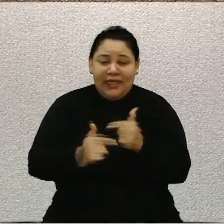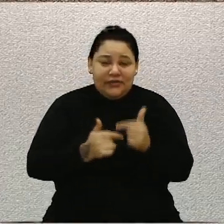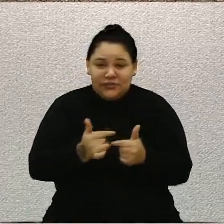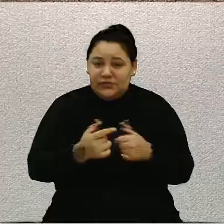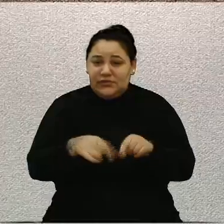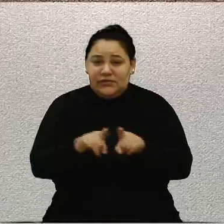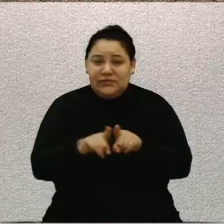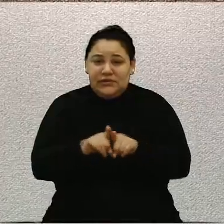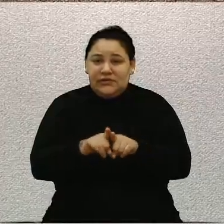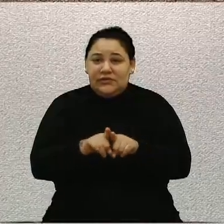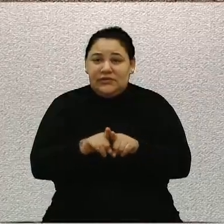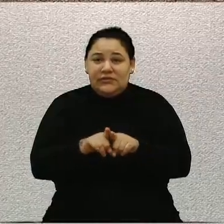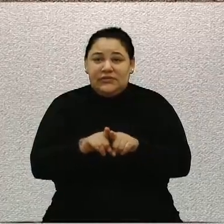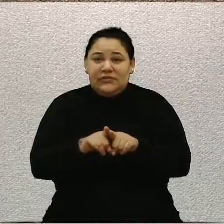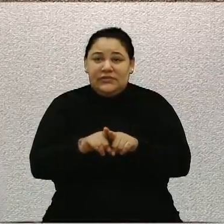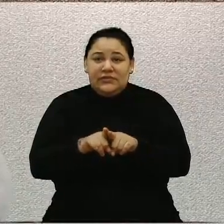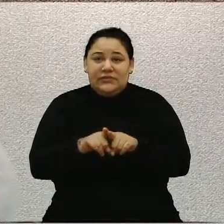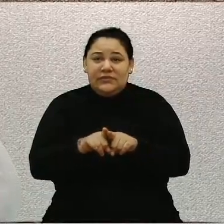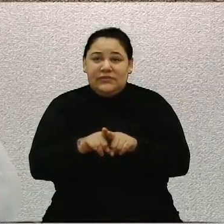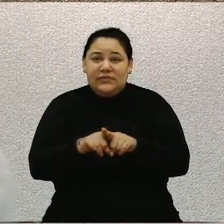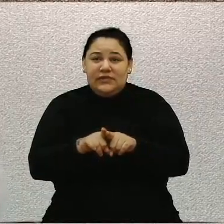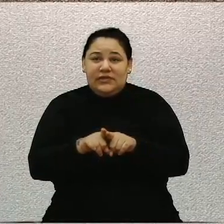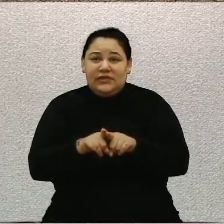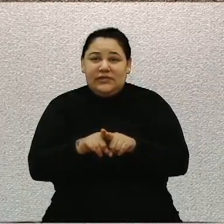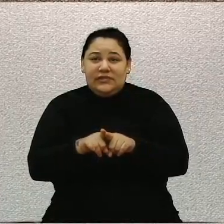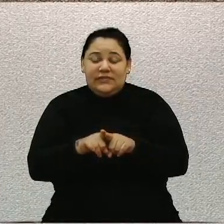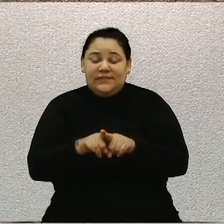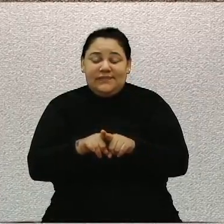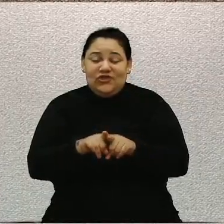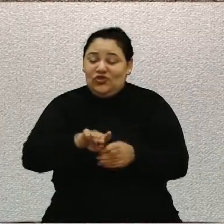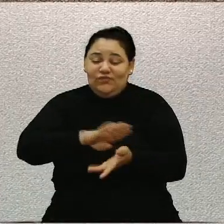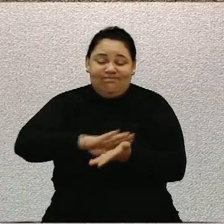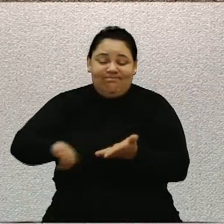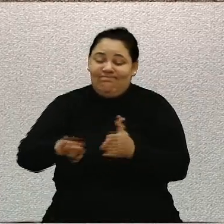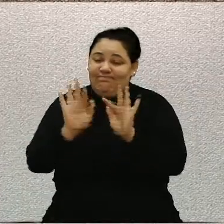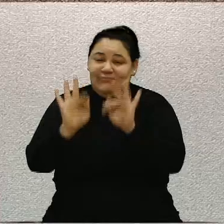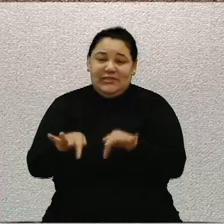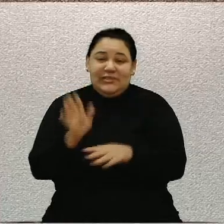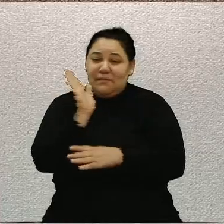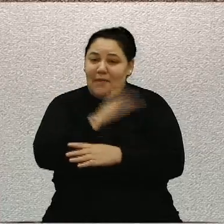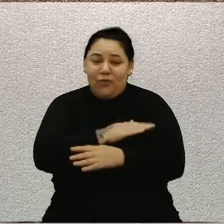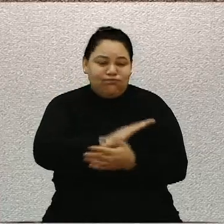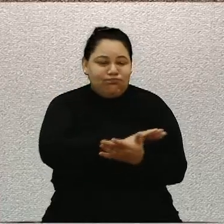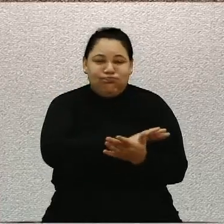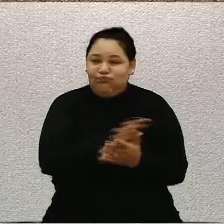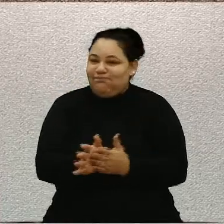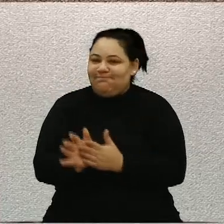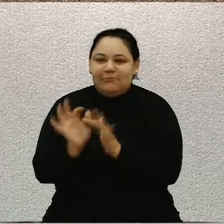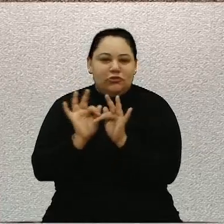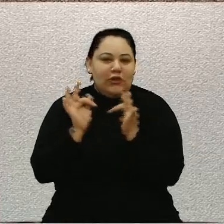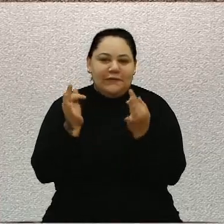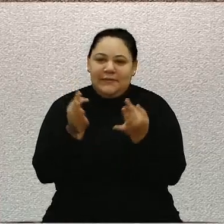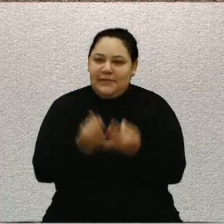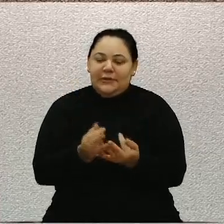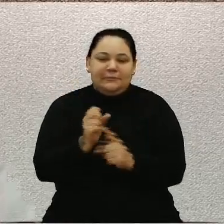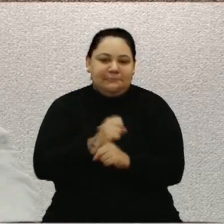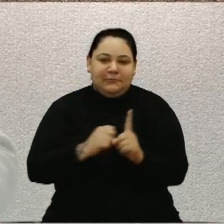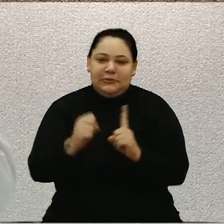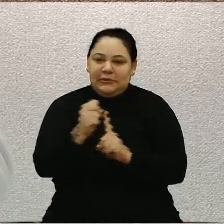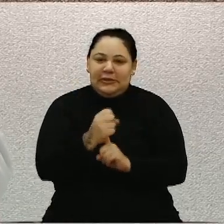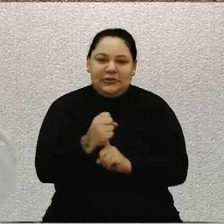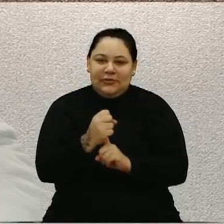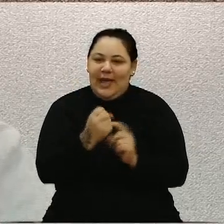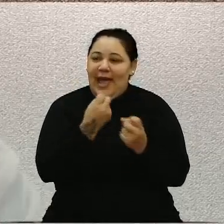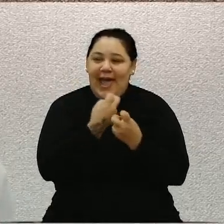a extinção desse mal que acaba com as famílias, com a nossa sociedade, envenena